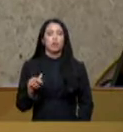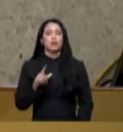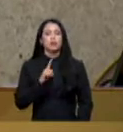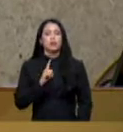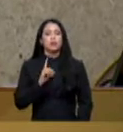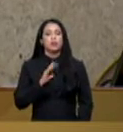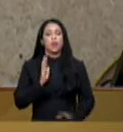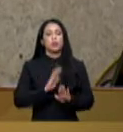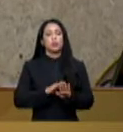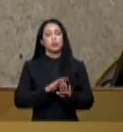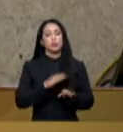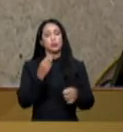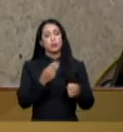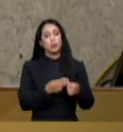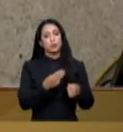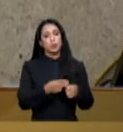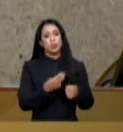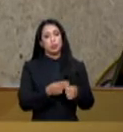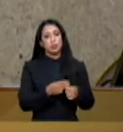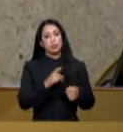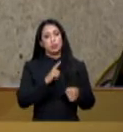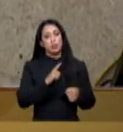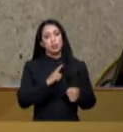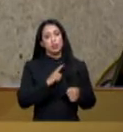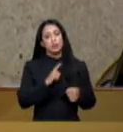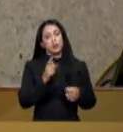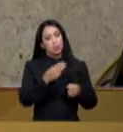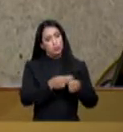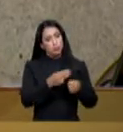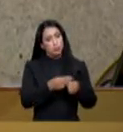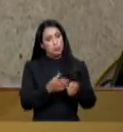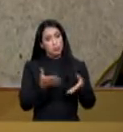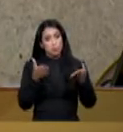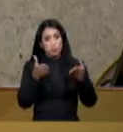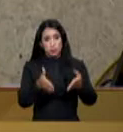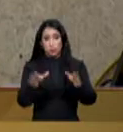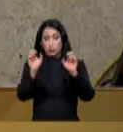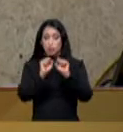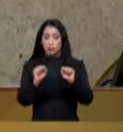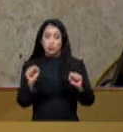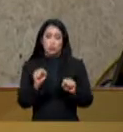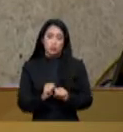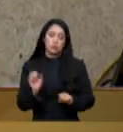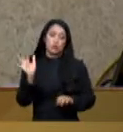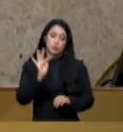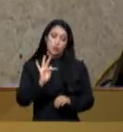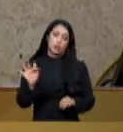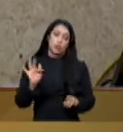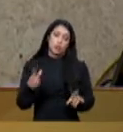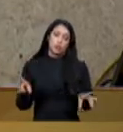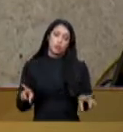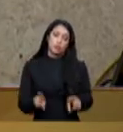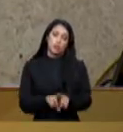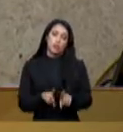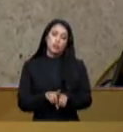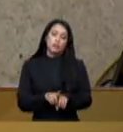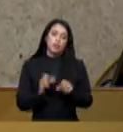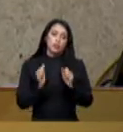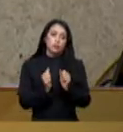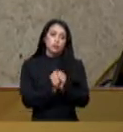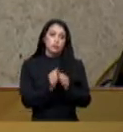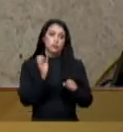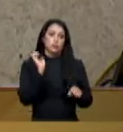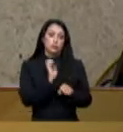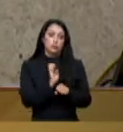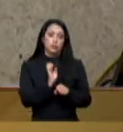à autonomia municipal ao mencionar os municípios como entregantes do sistema federativo e ao fixá-lo junto com os estados